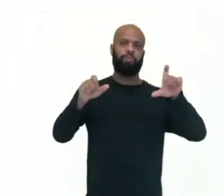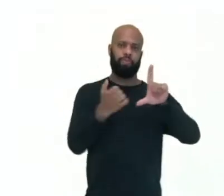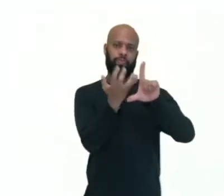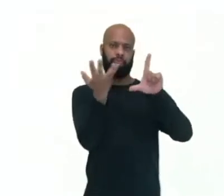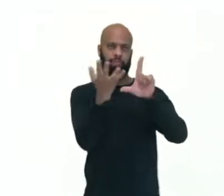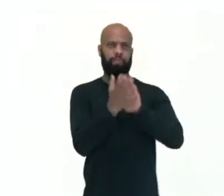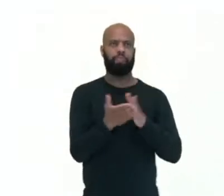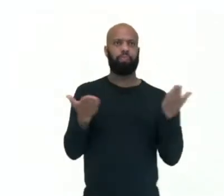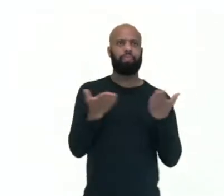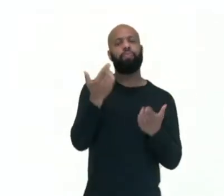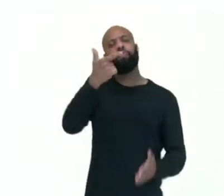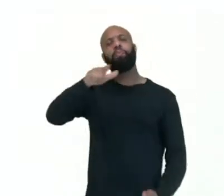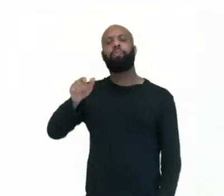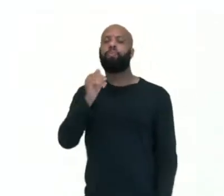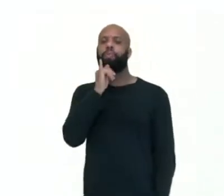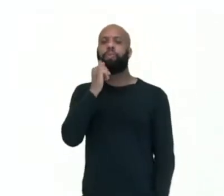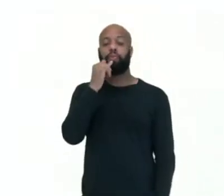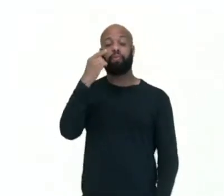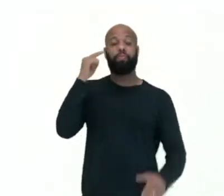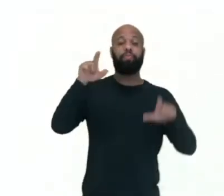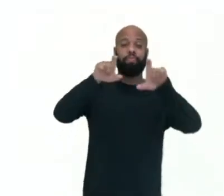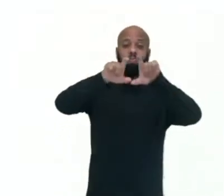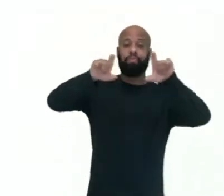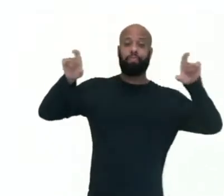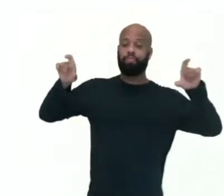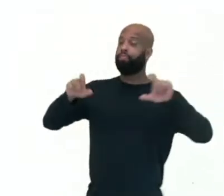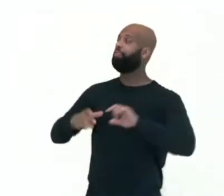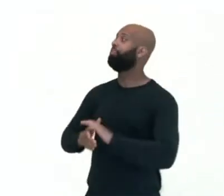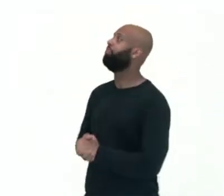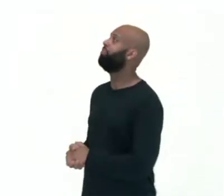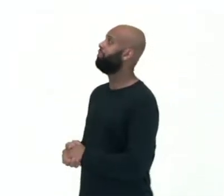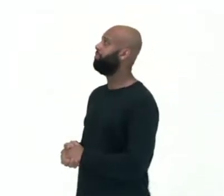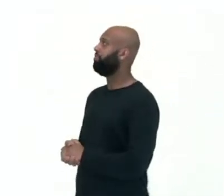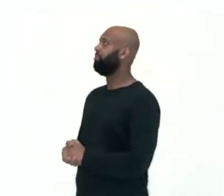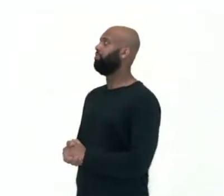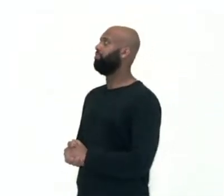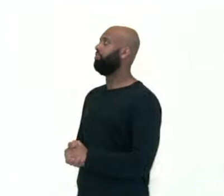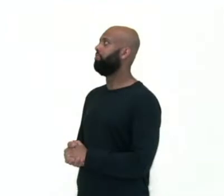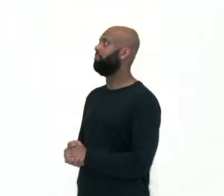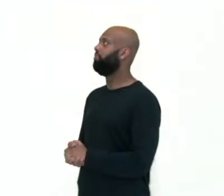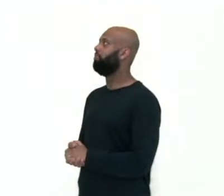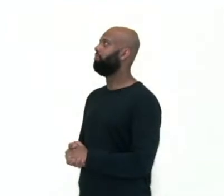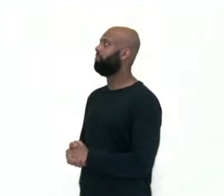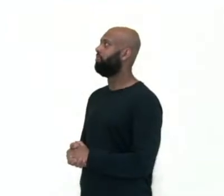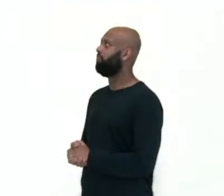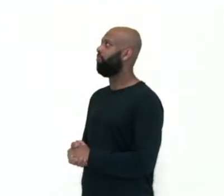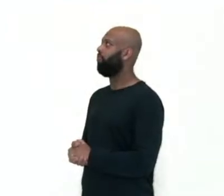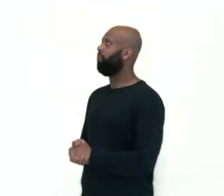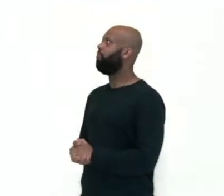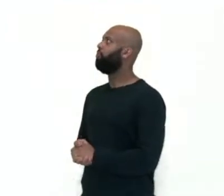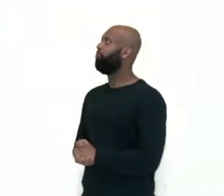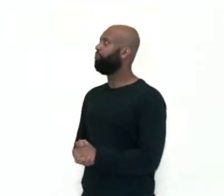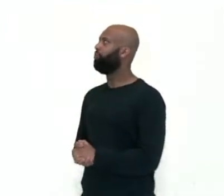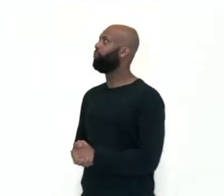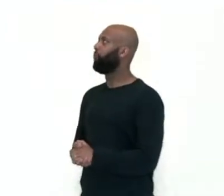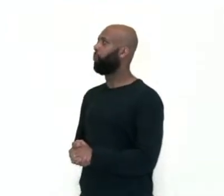3 mais log de x menos 2 na base 3 igual a zero. E agora, professora?